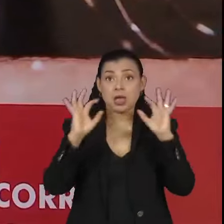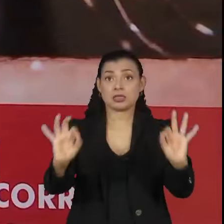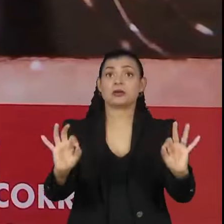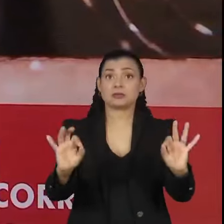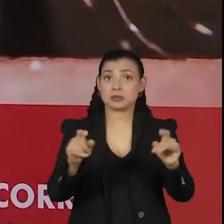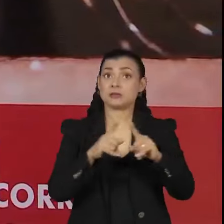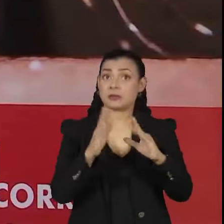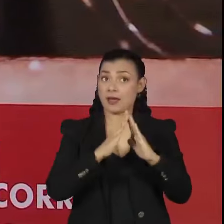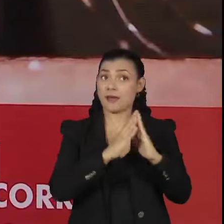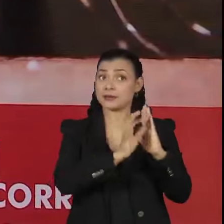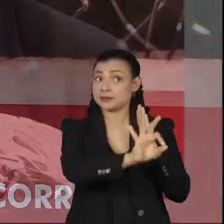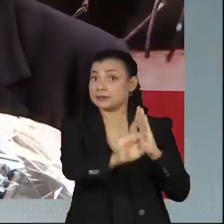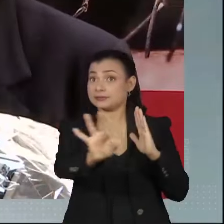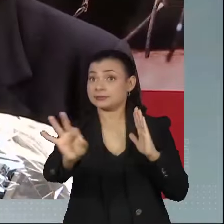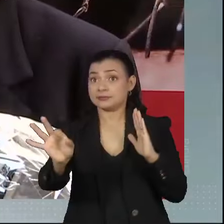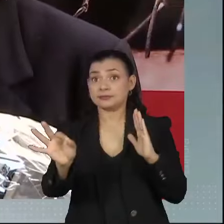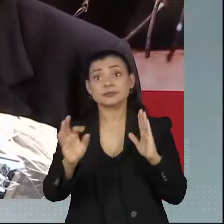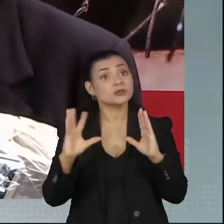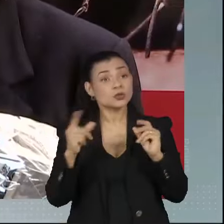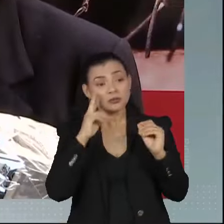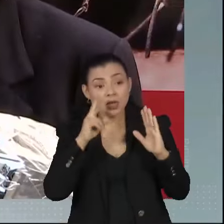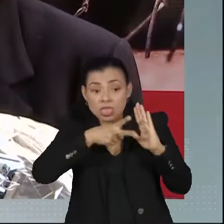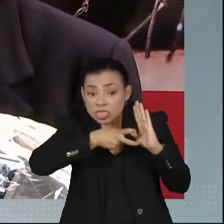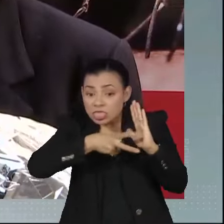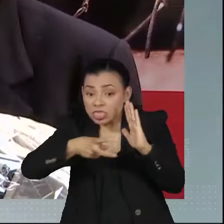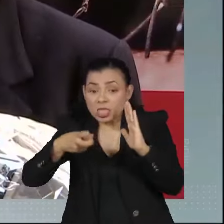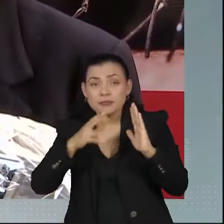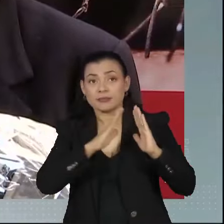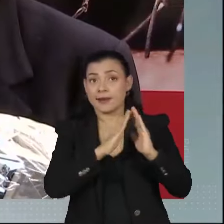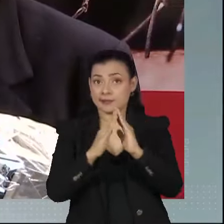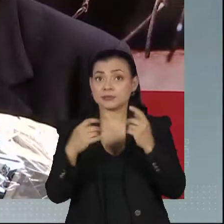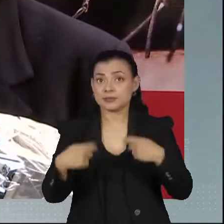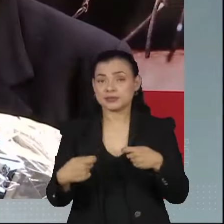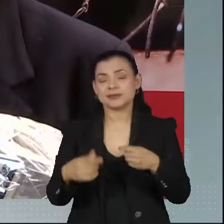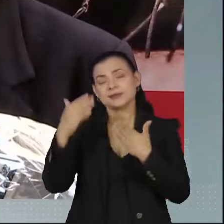quintal aí, Joyce. Sem dúvida, tem que fazer a lição de casa. Obrigada, Maria. Boa tarde.